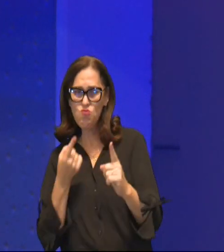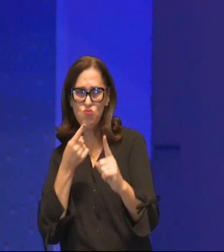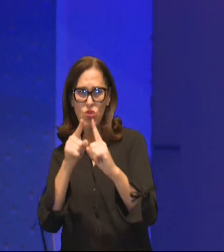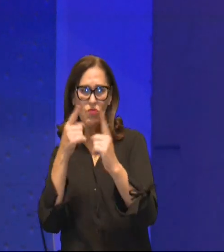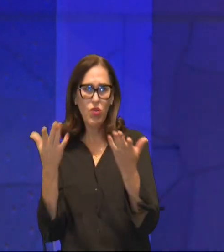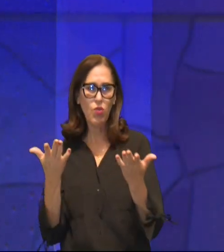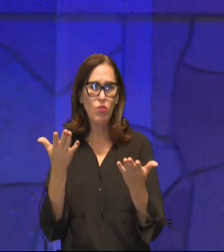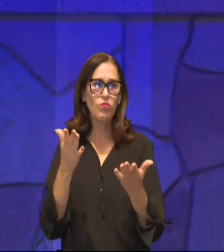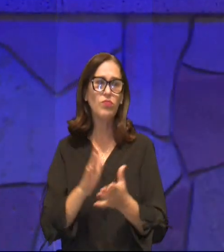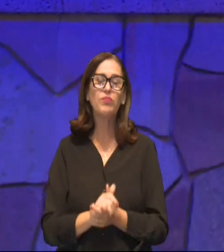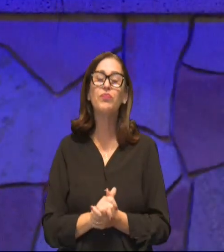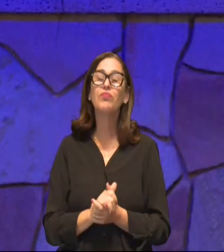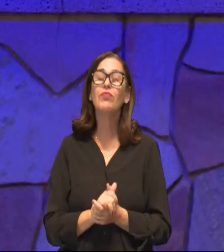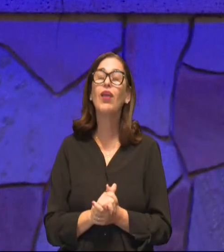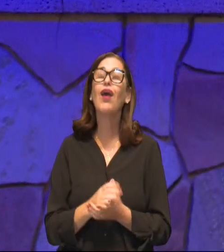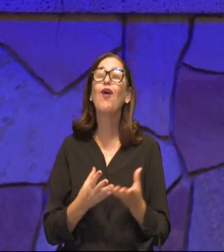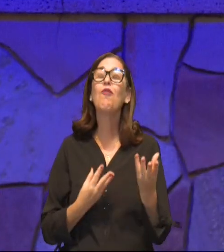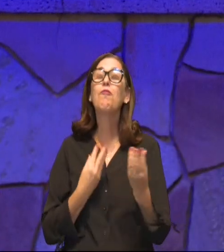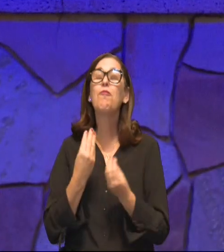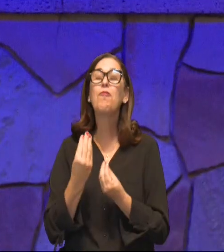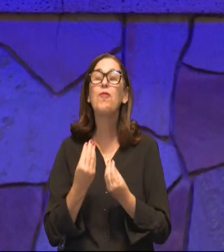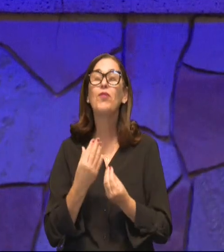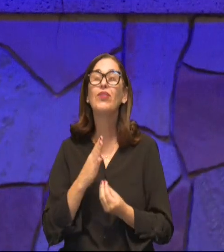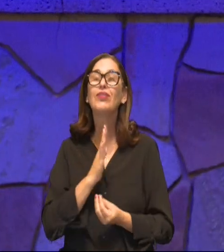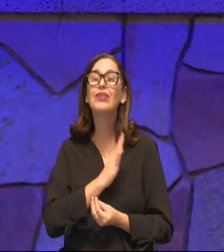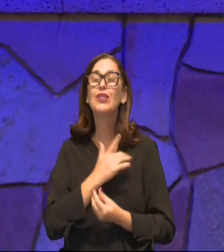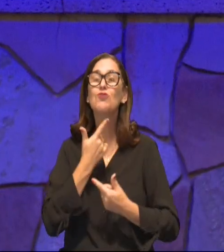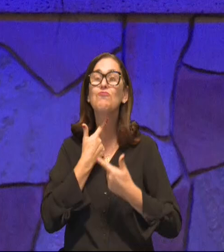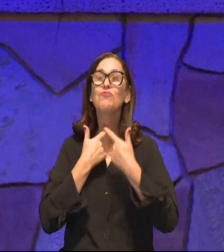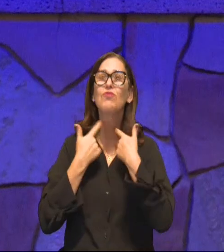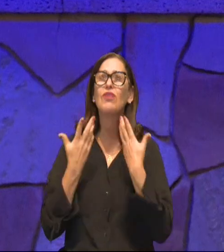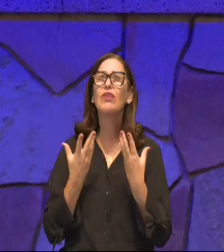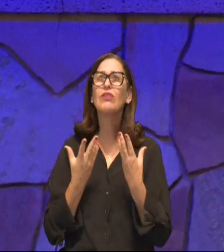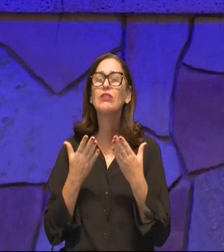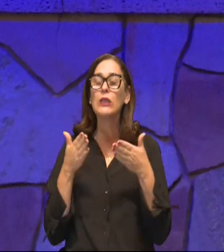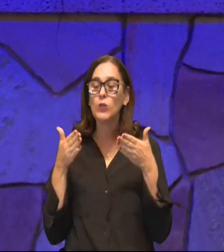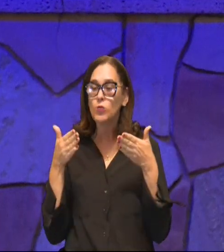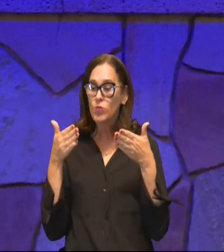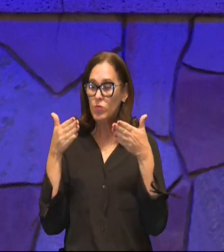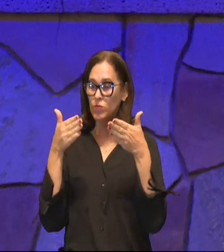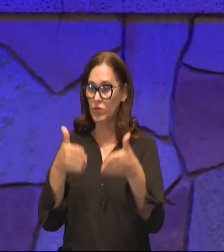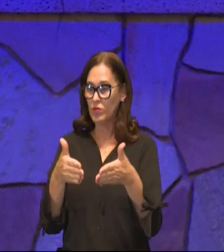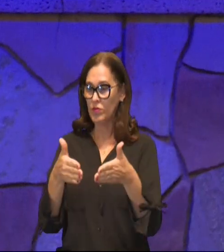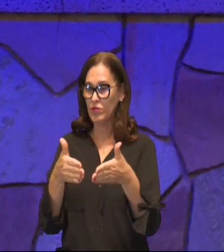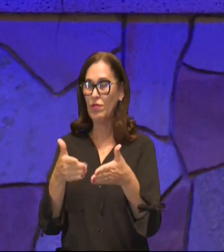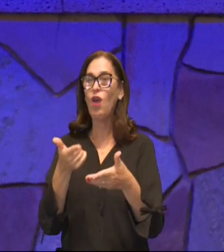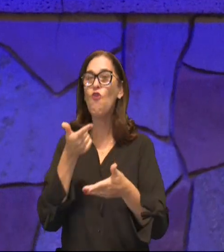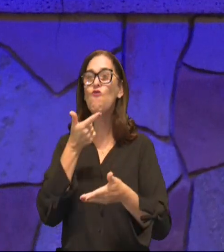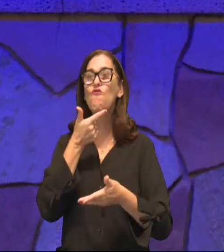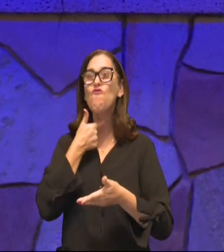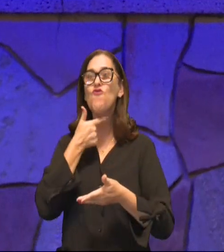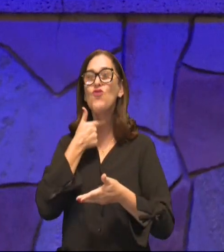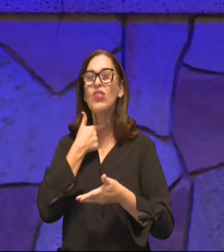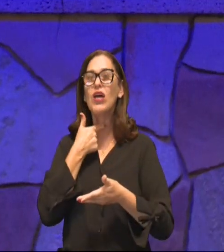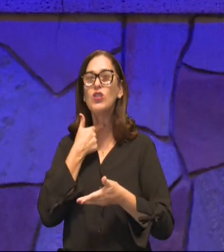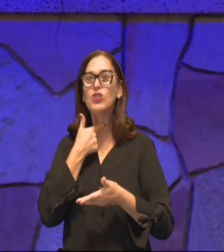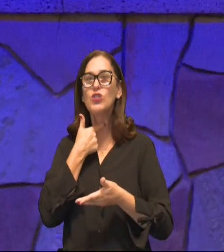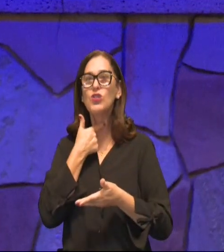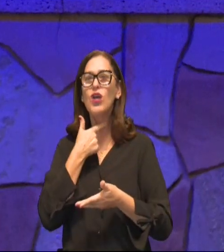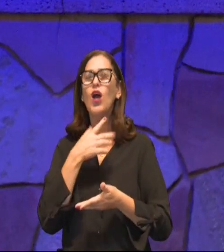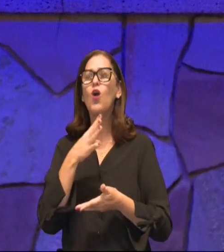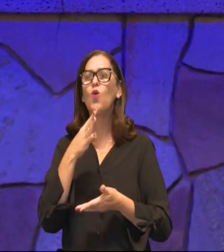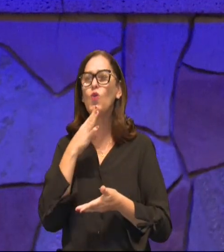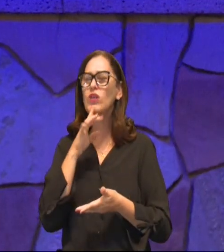E como que o desejo do nosso coração se concentra nesta vontade plena que é conhecida diante